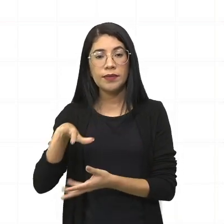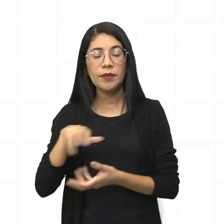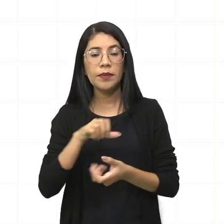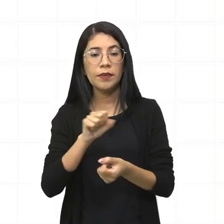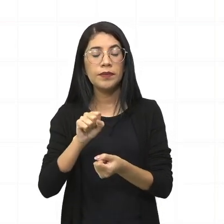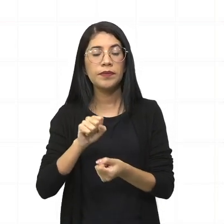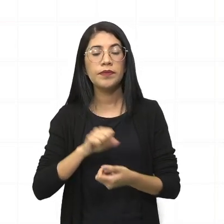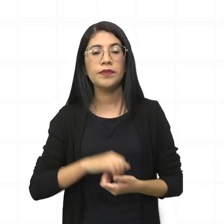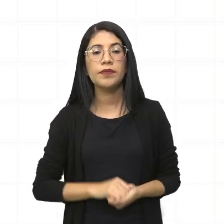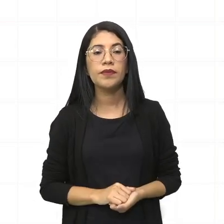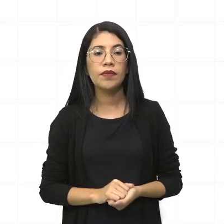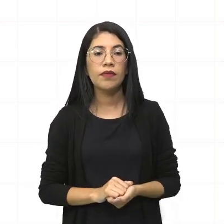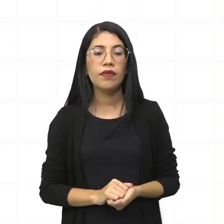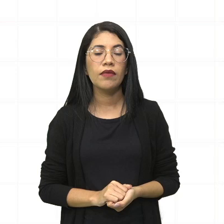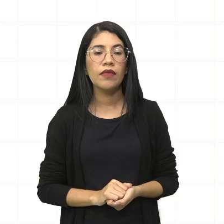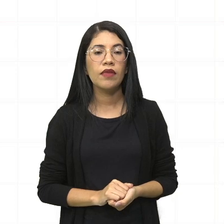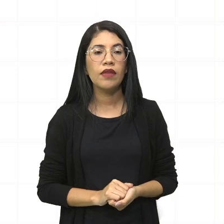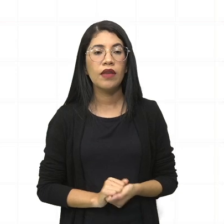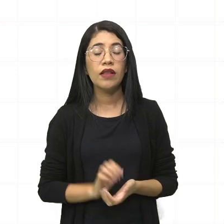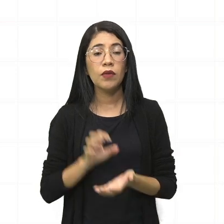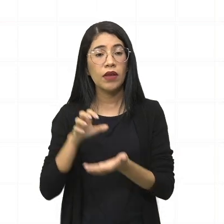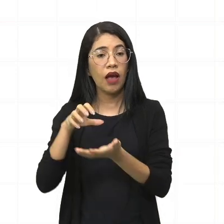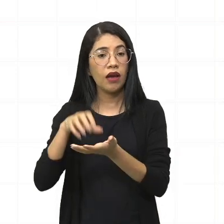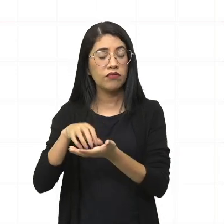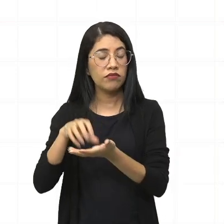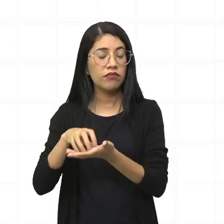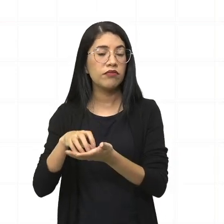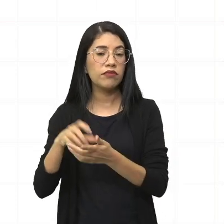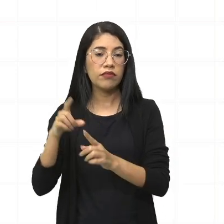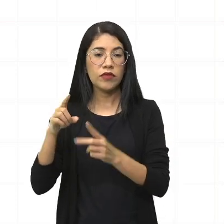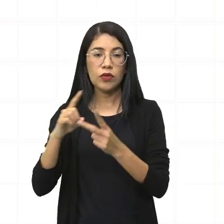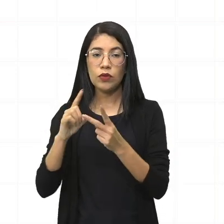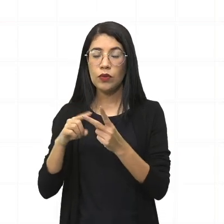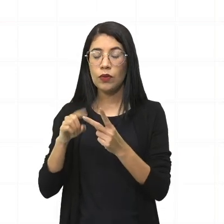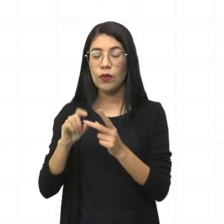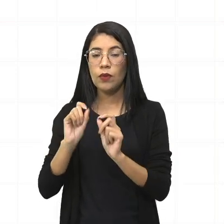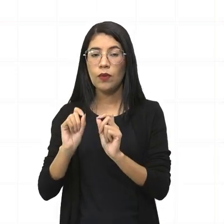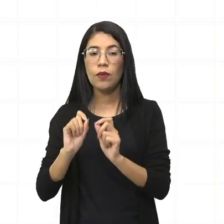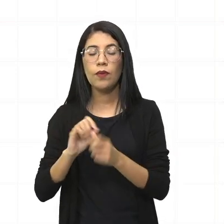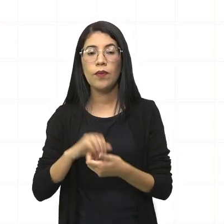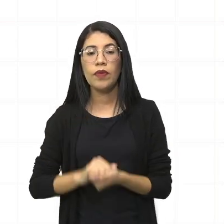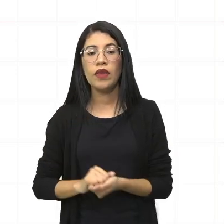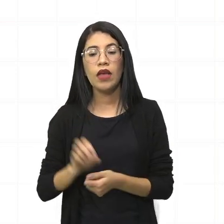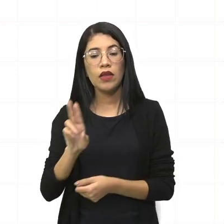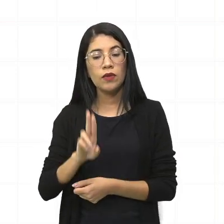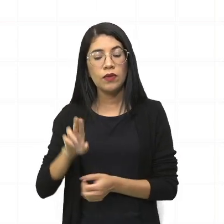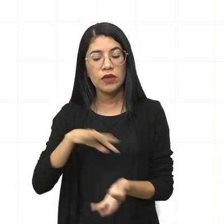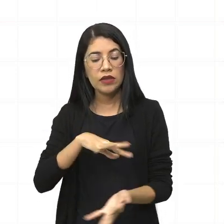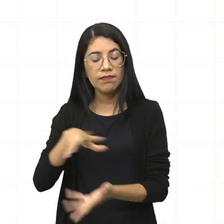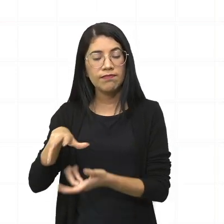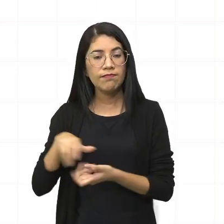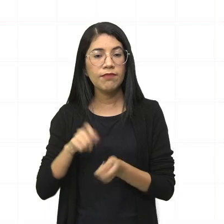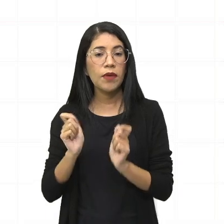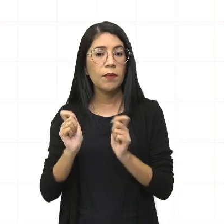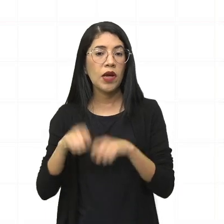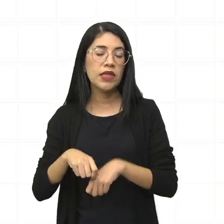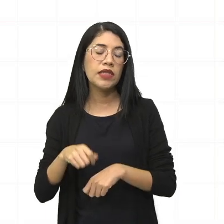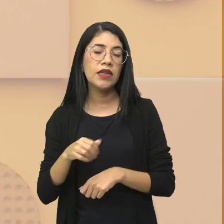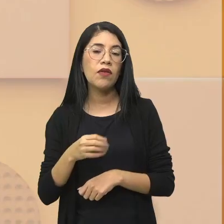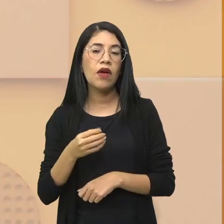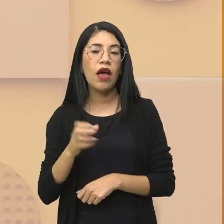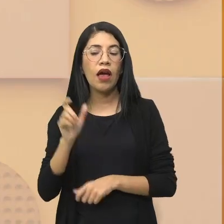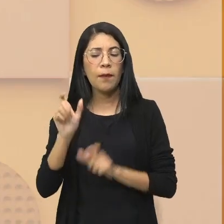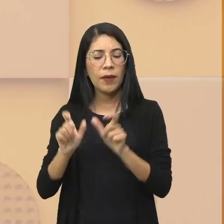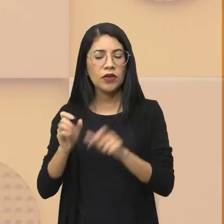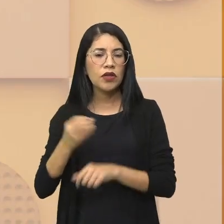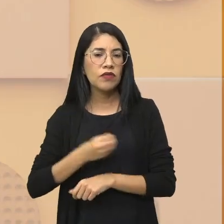seus recursos. Então, nessas unidades de uso sustentável, é permitido, por exemplo, a presença